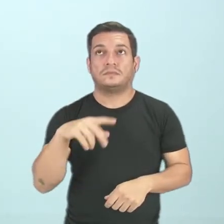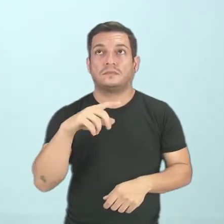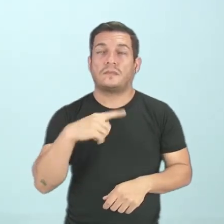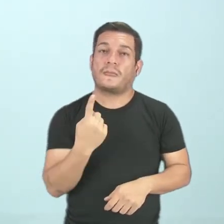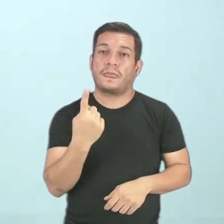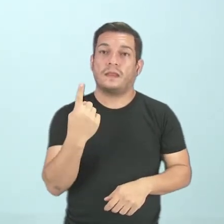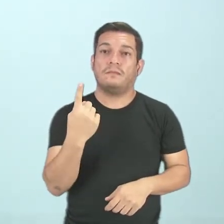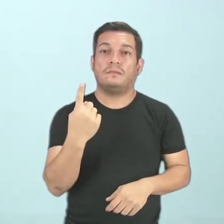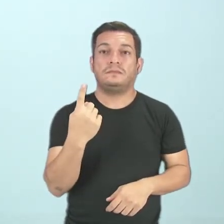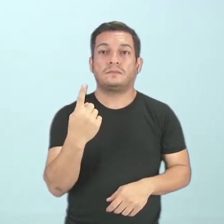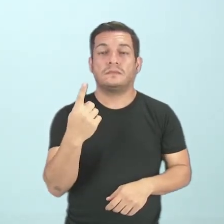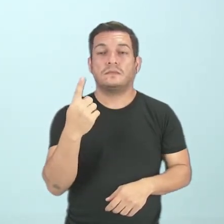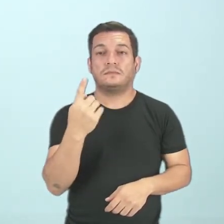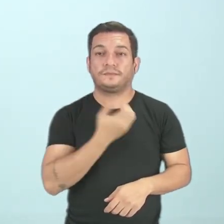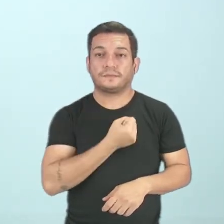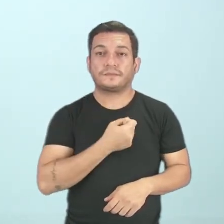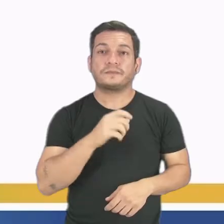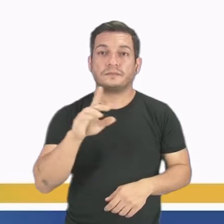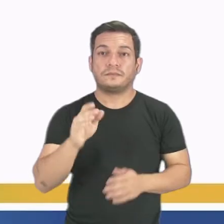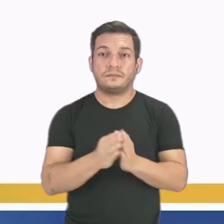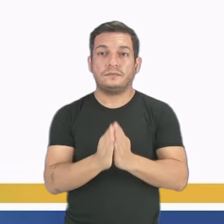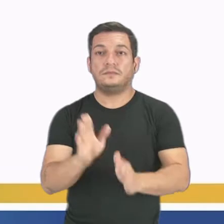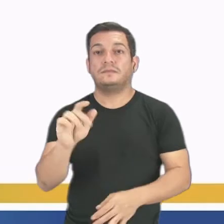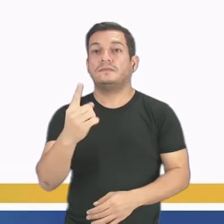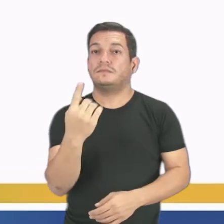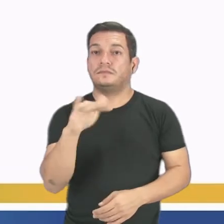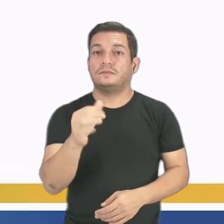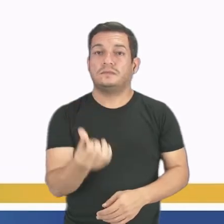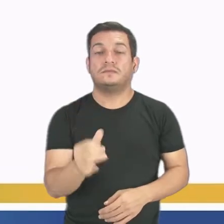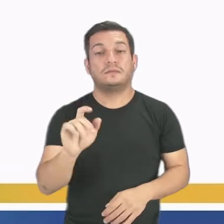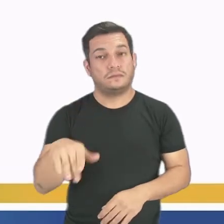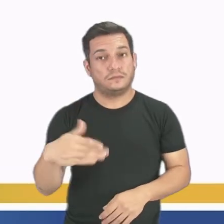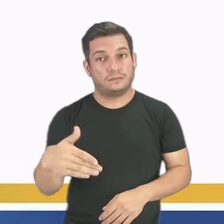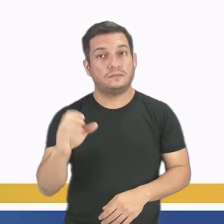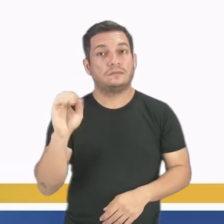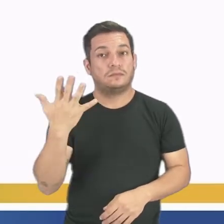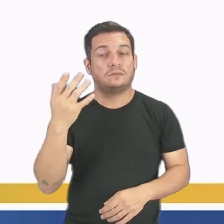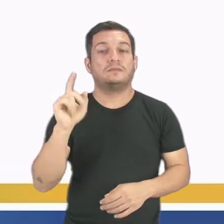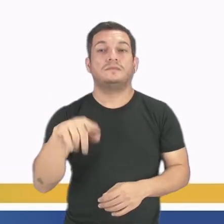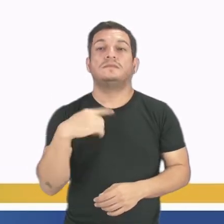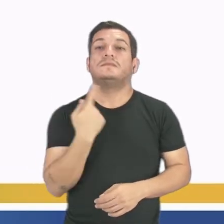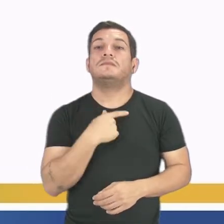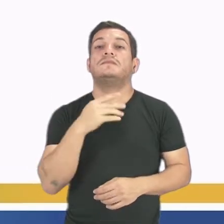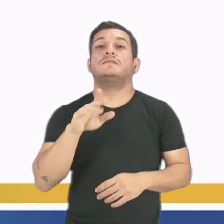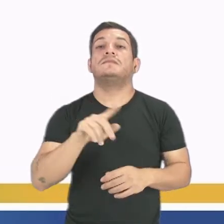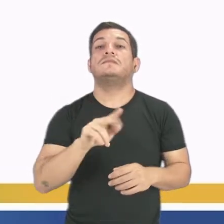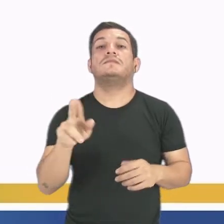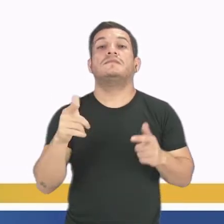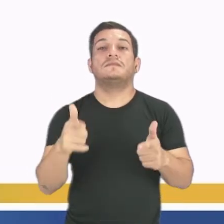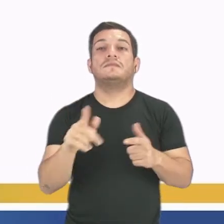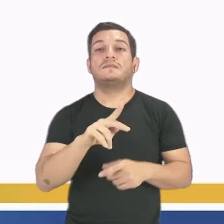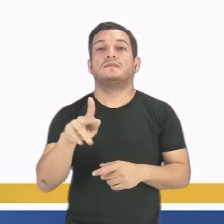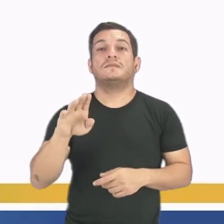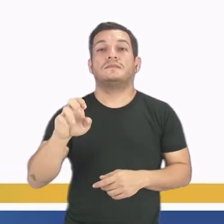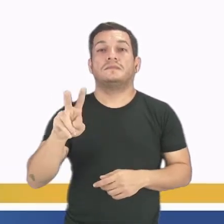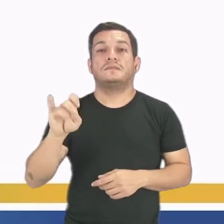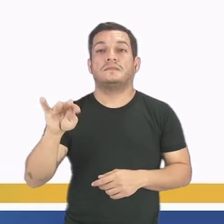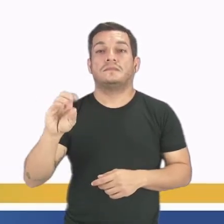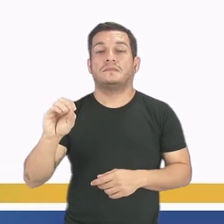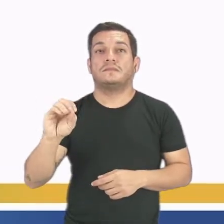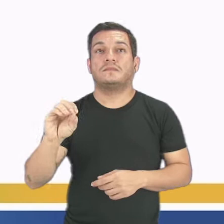uma face de um dado é de 1/6. Quando isso acontecer, nós chamamos esse evento de